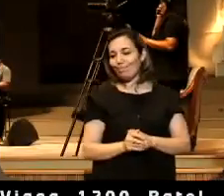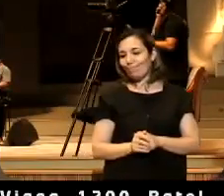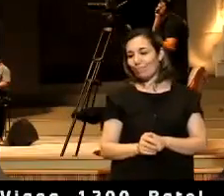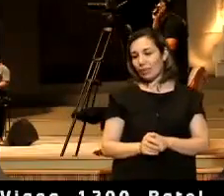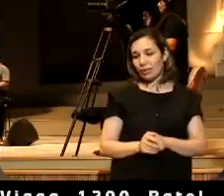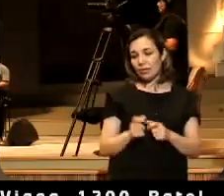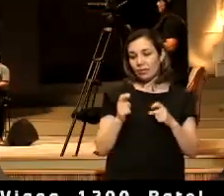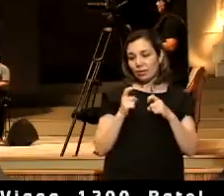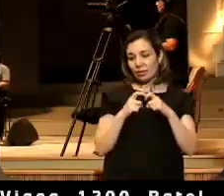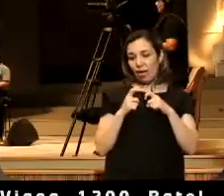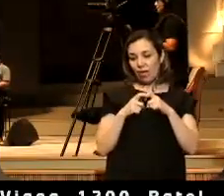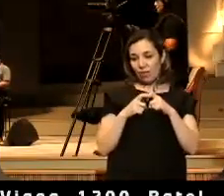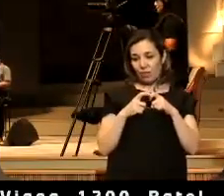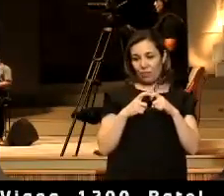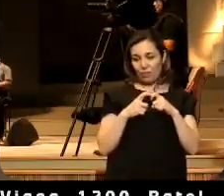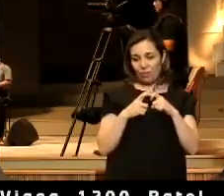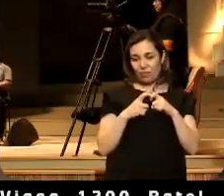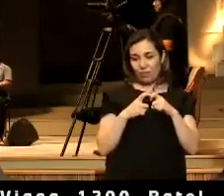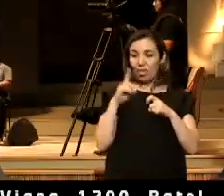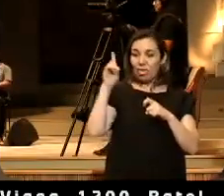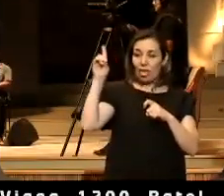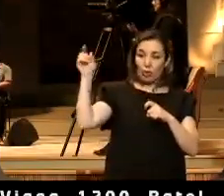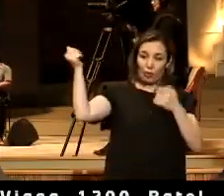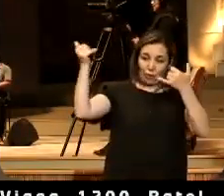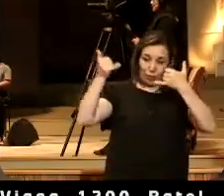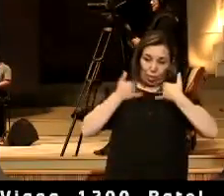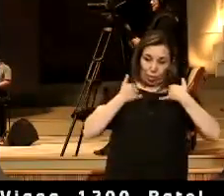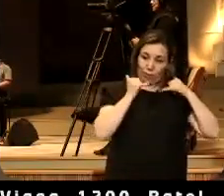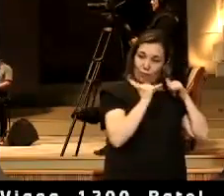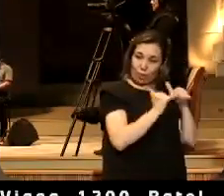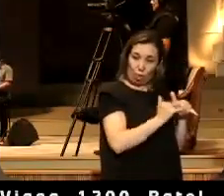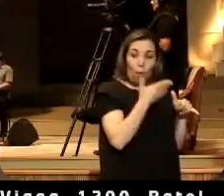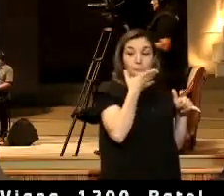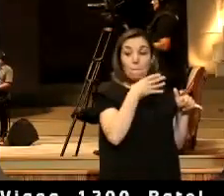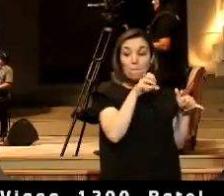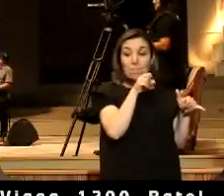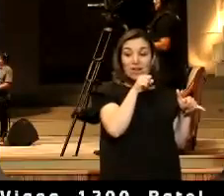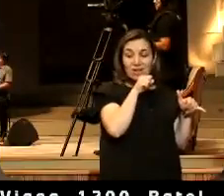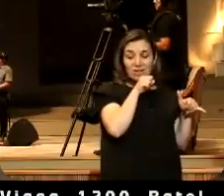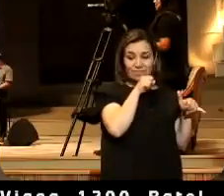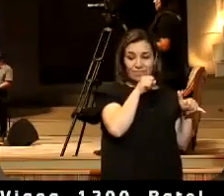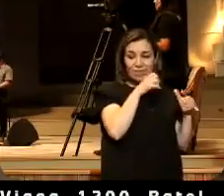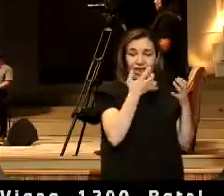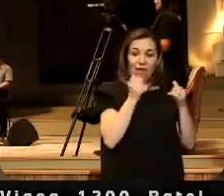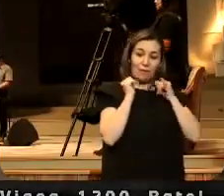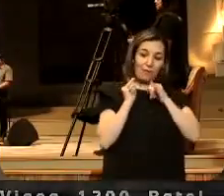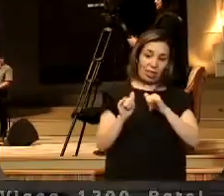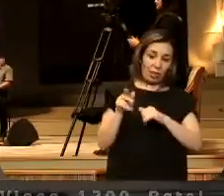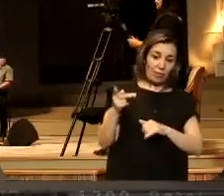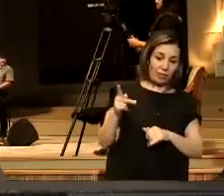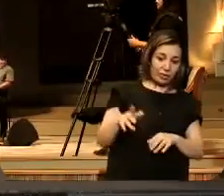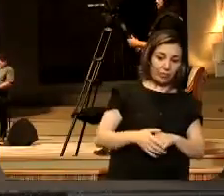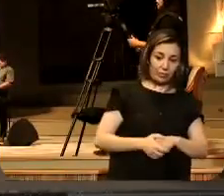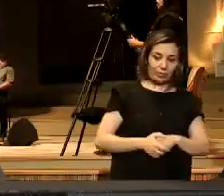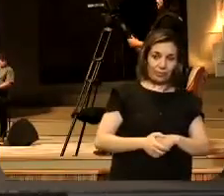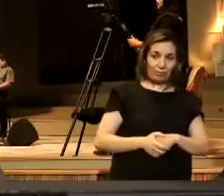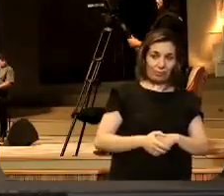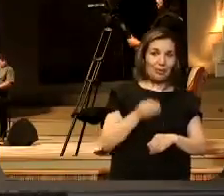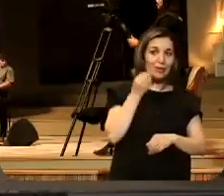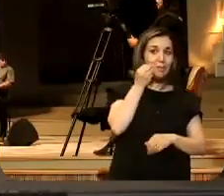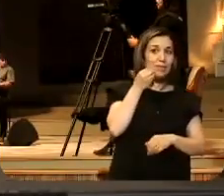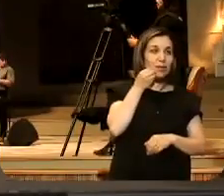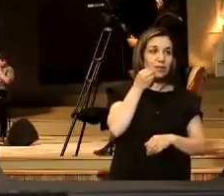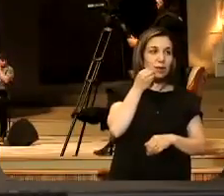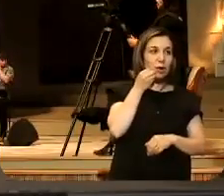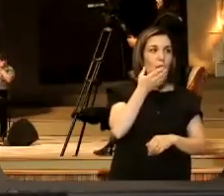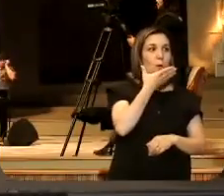enquanto nós estávamos aqui, Deus nos visitou. E o pai tem algo para te falar. E então o pai olhou